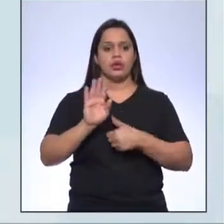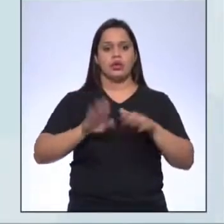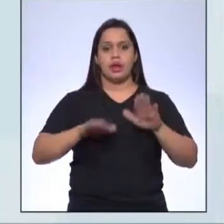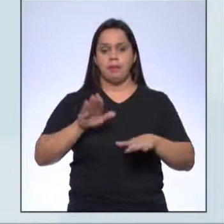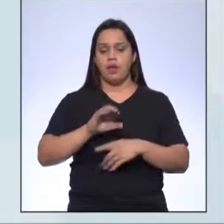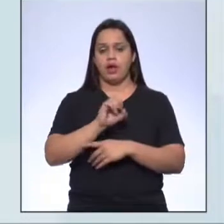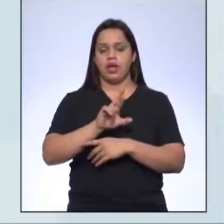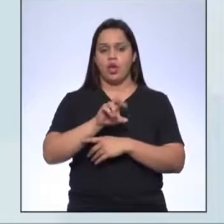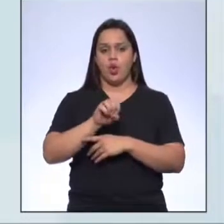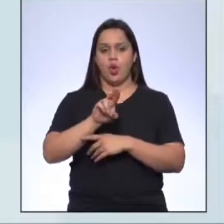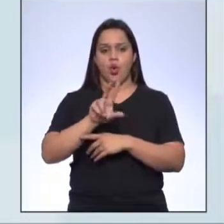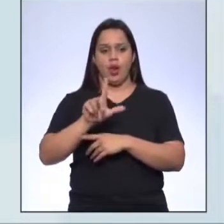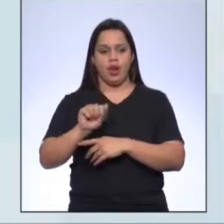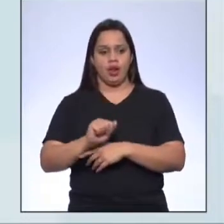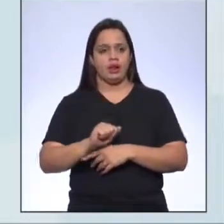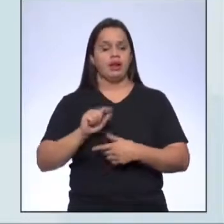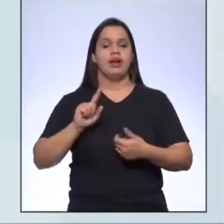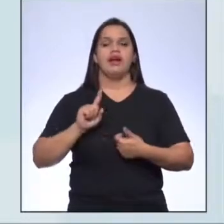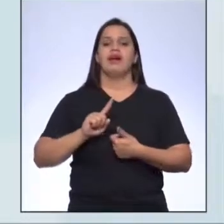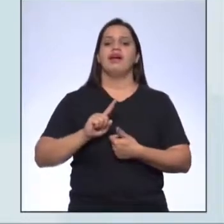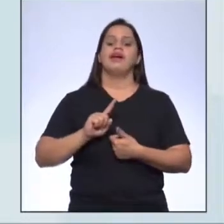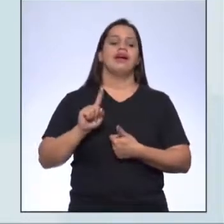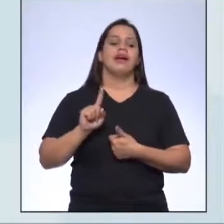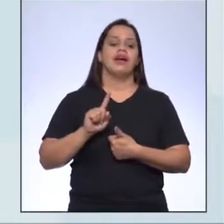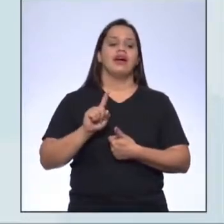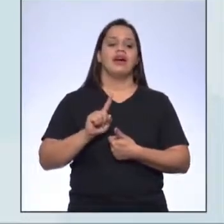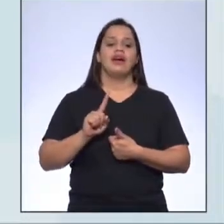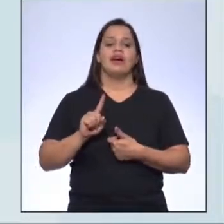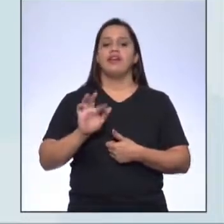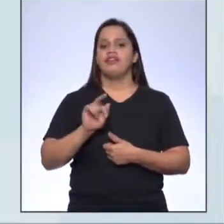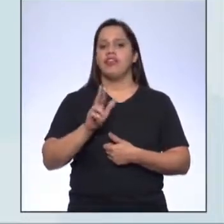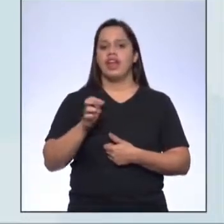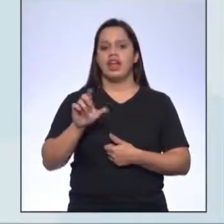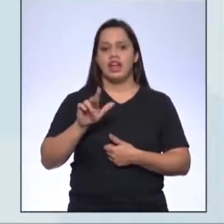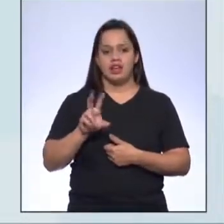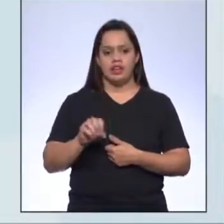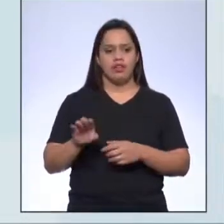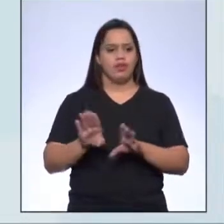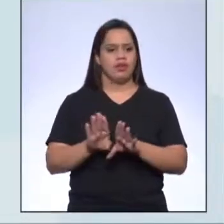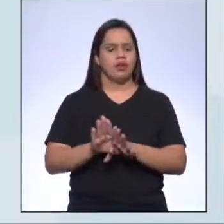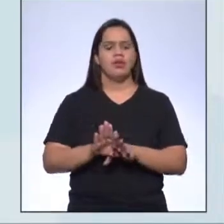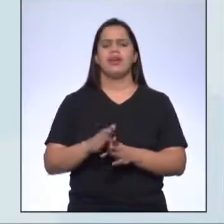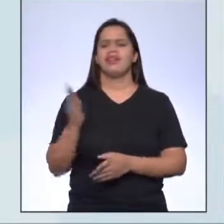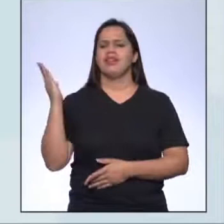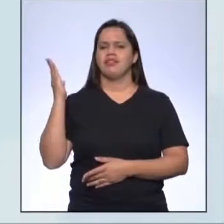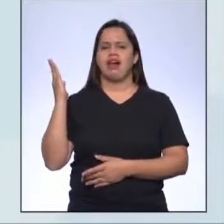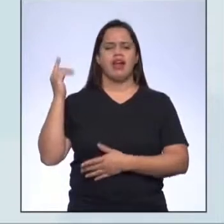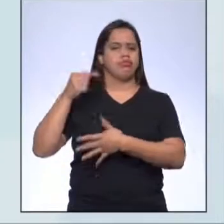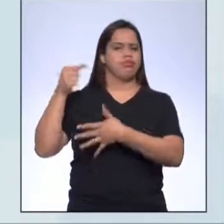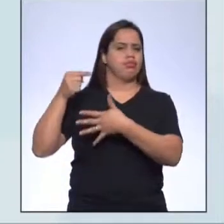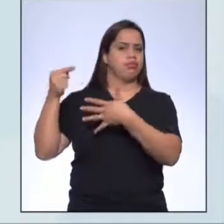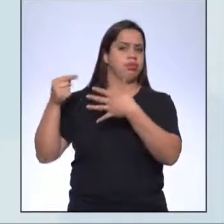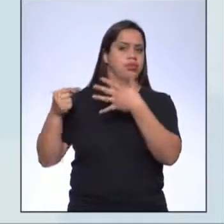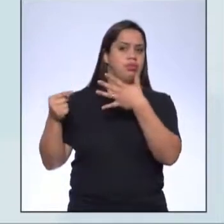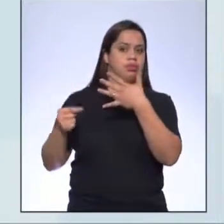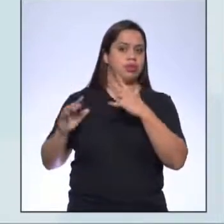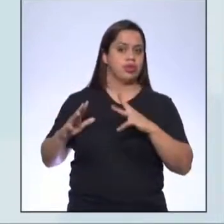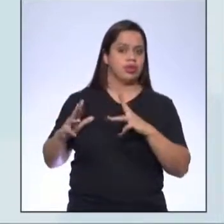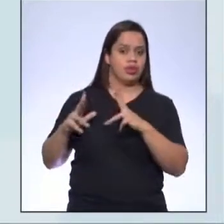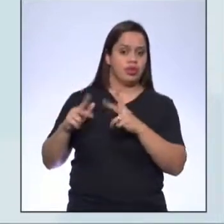o frevo, umbigada, embolada, boi de reis, bumba meu boi,